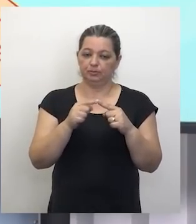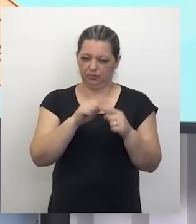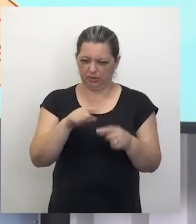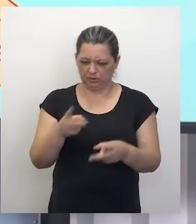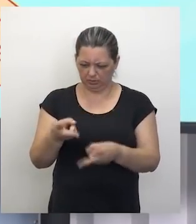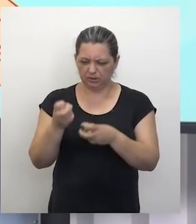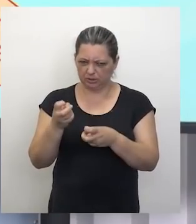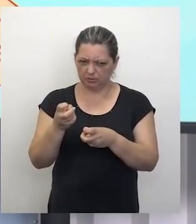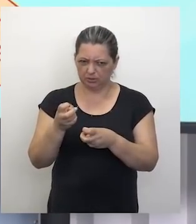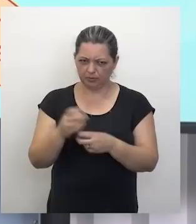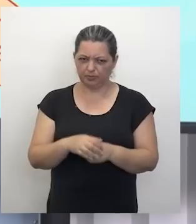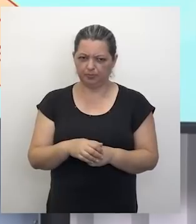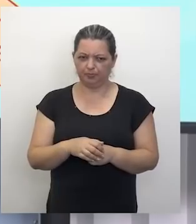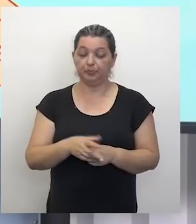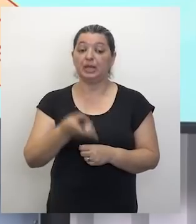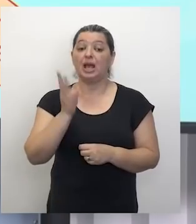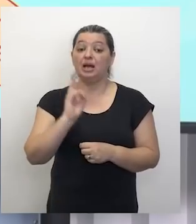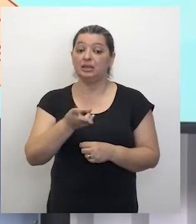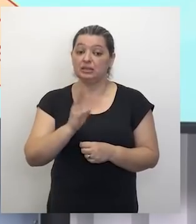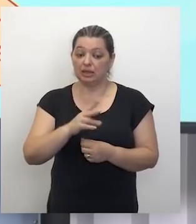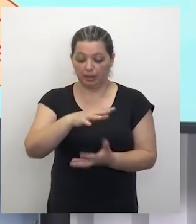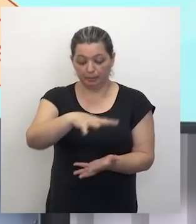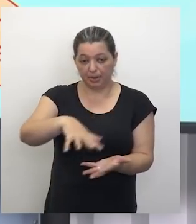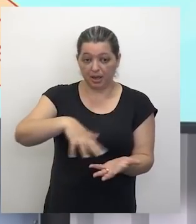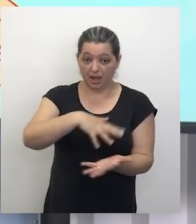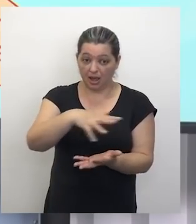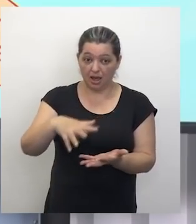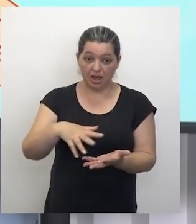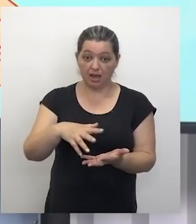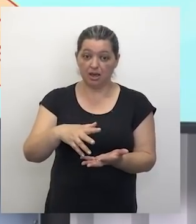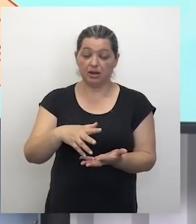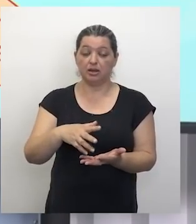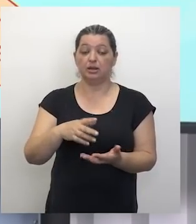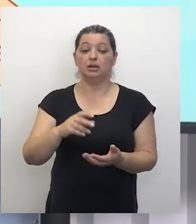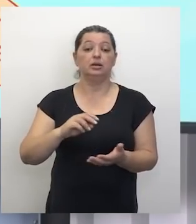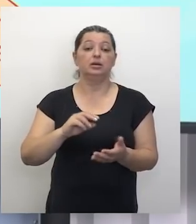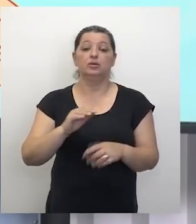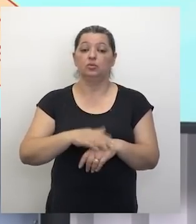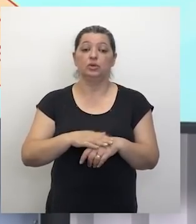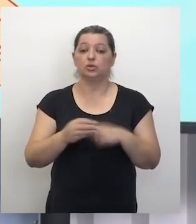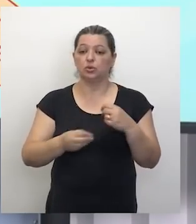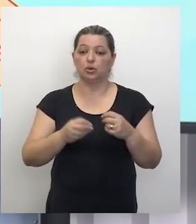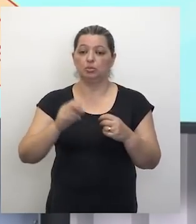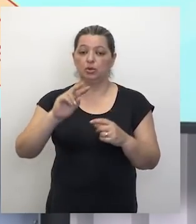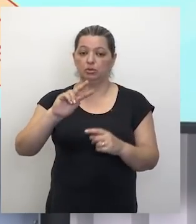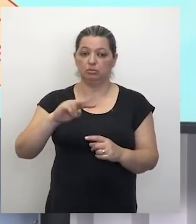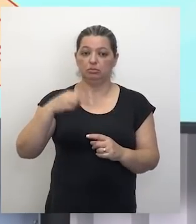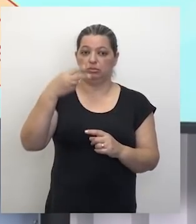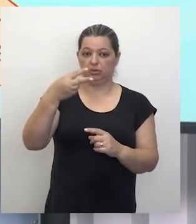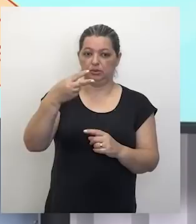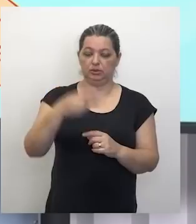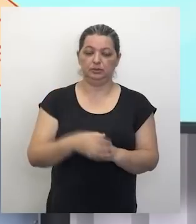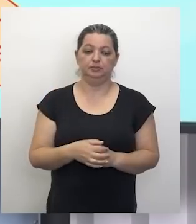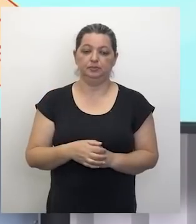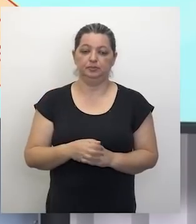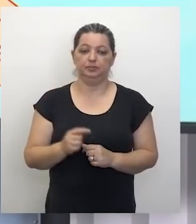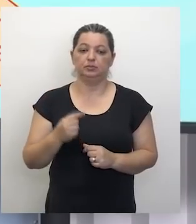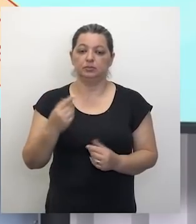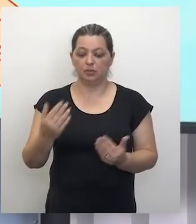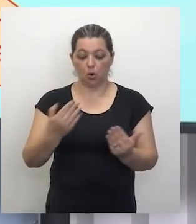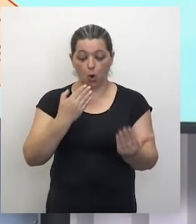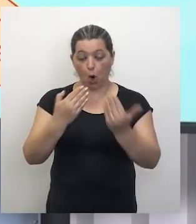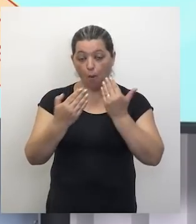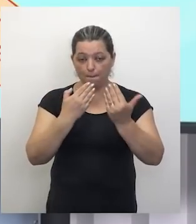percebido. Então, sempre a área vai ser elevada ao quadrado, esse aumento aí. A razão de semelhança, quando a gente compara as